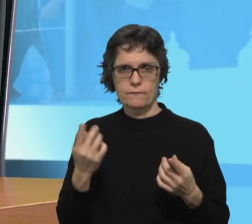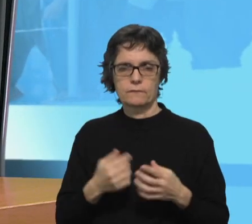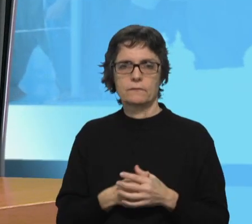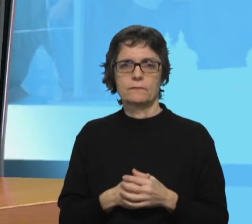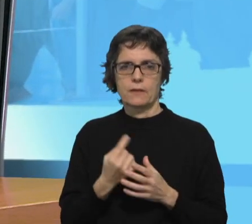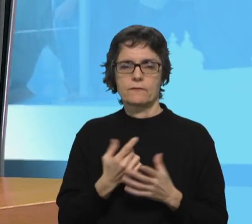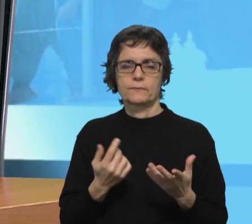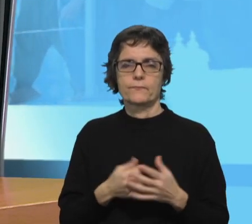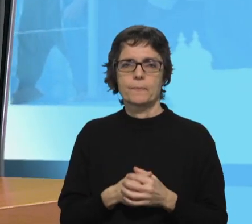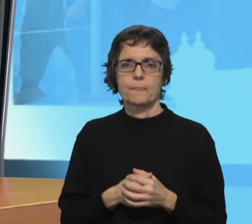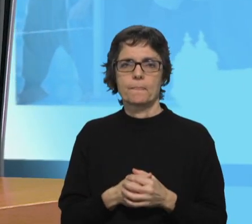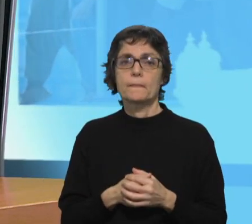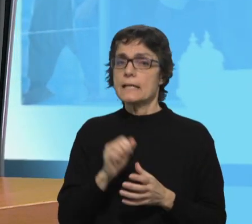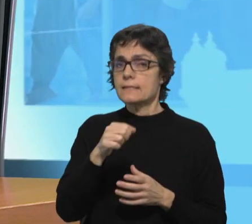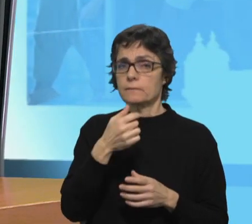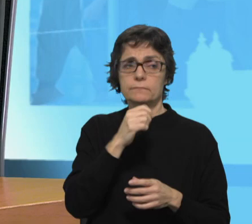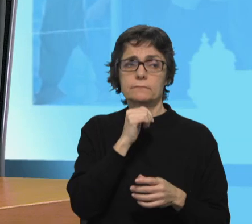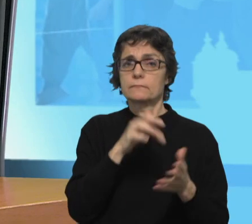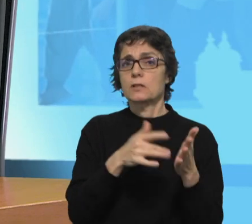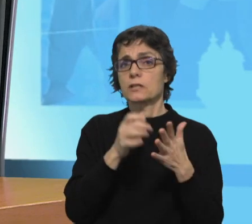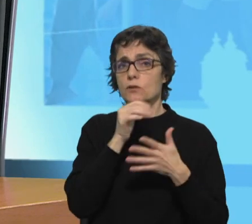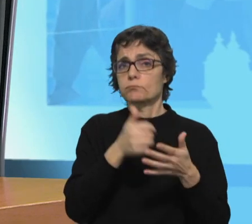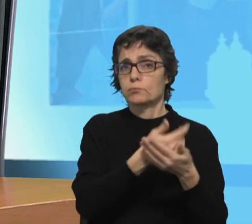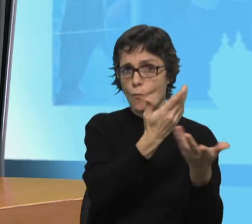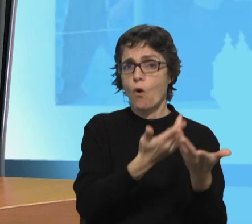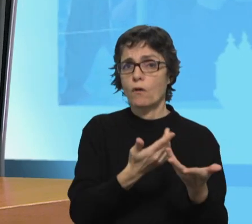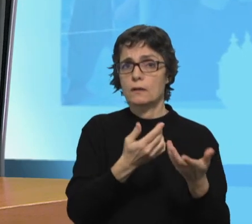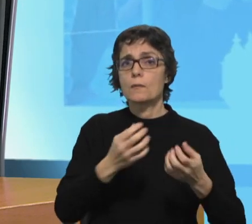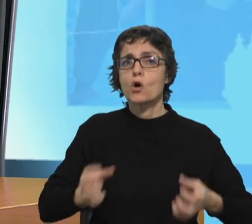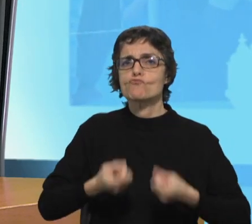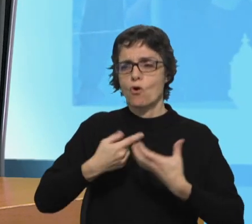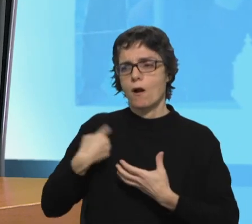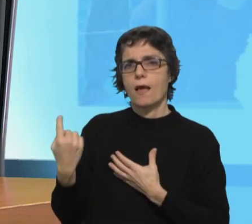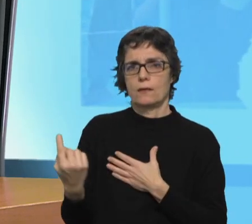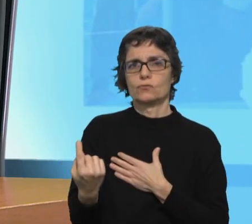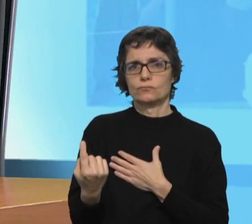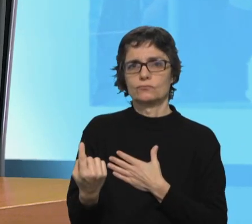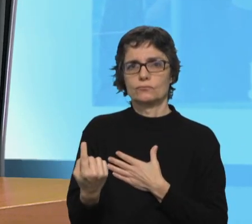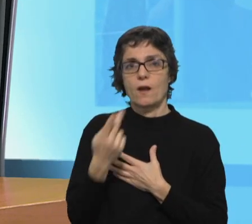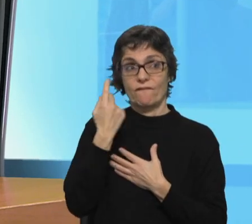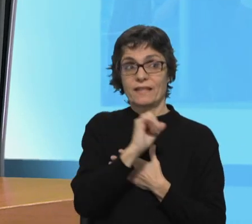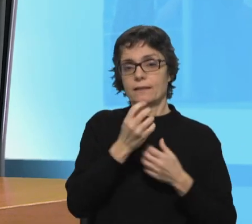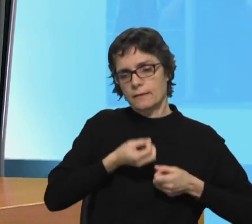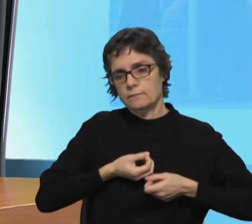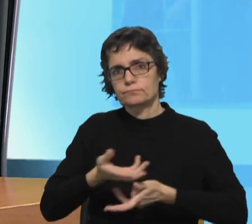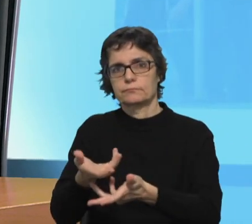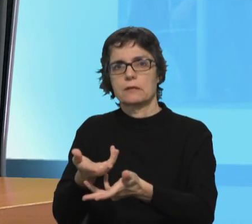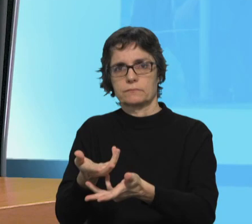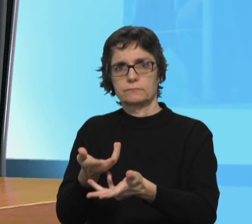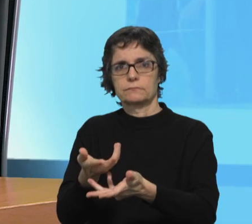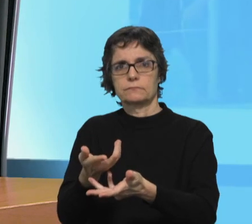amou-nos. E então salva-nos. O amor de Deus é que nos salva, quer dizer, não